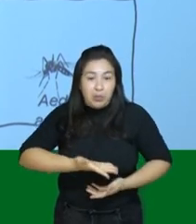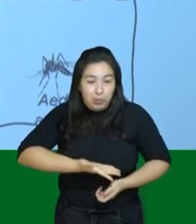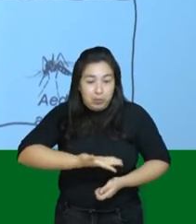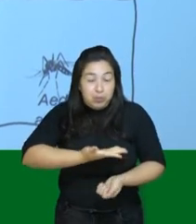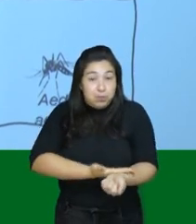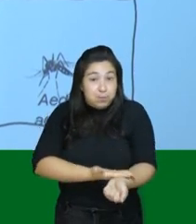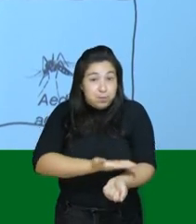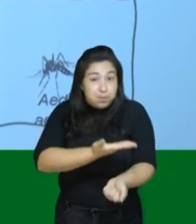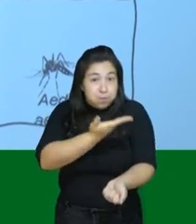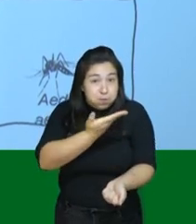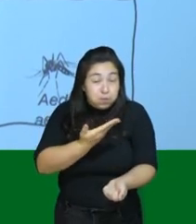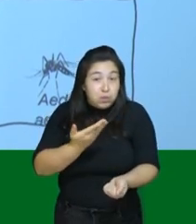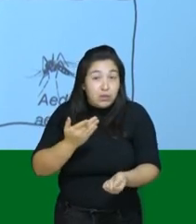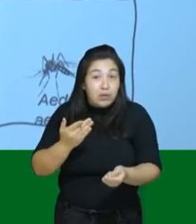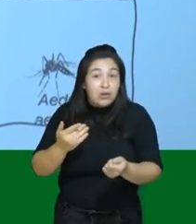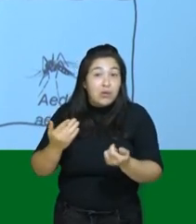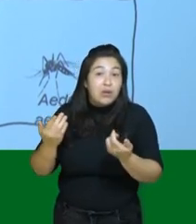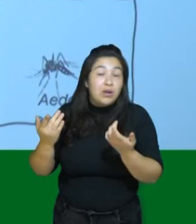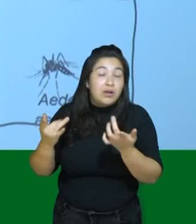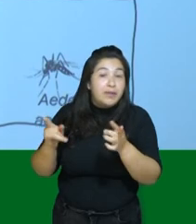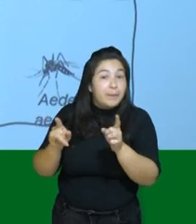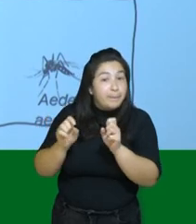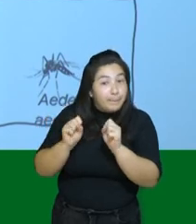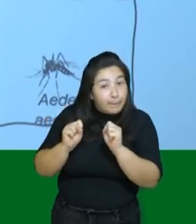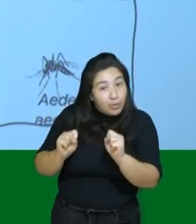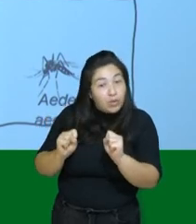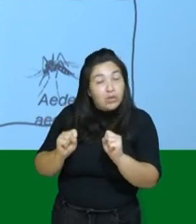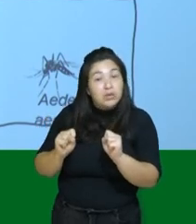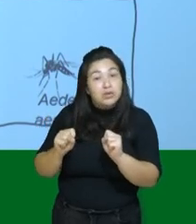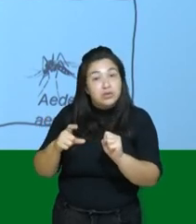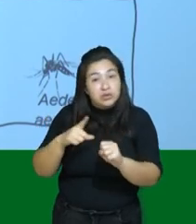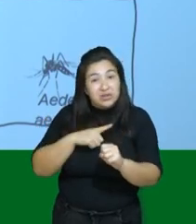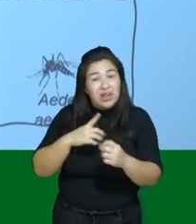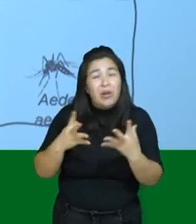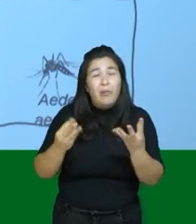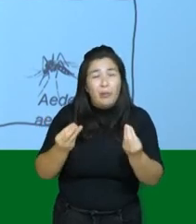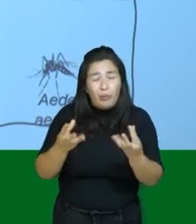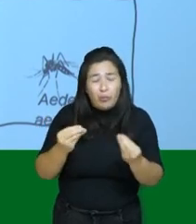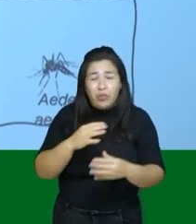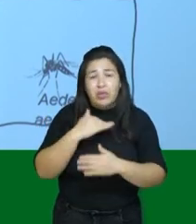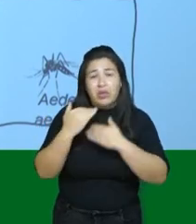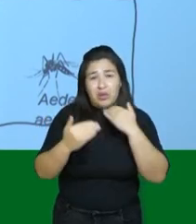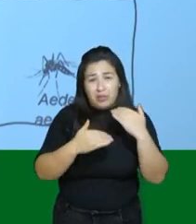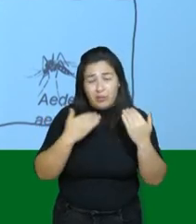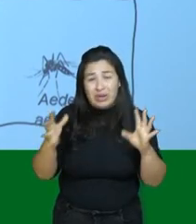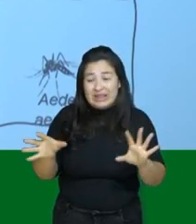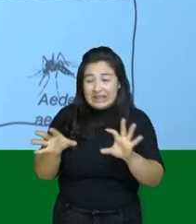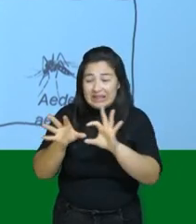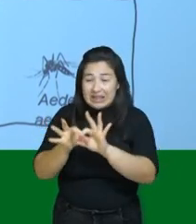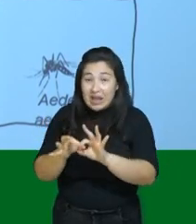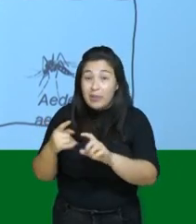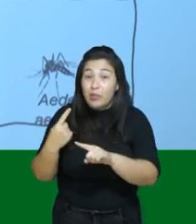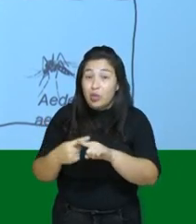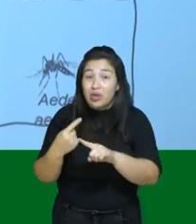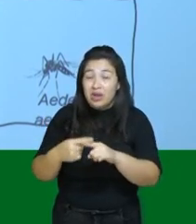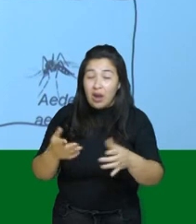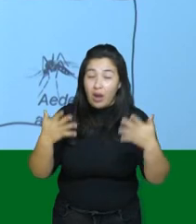efeito da onda de calor, mas tem muitas mortes associadas já